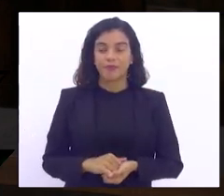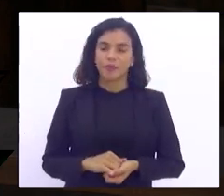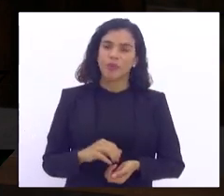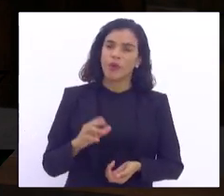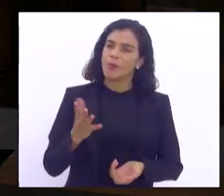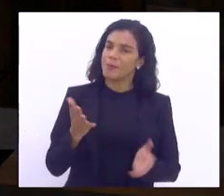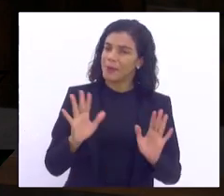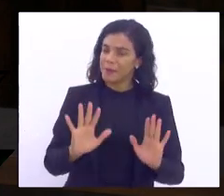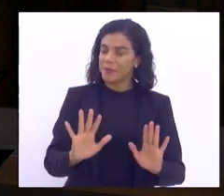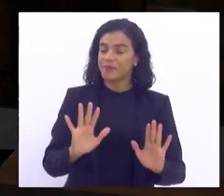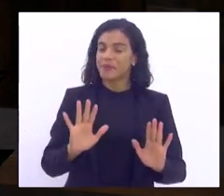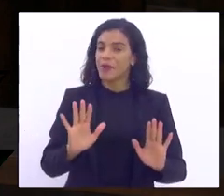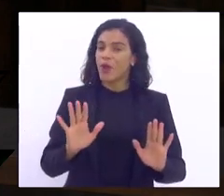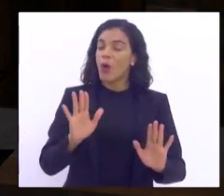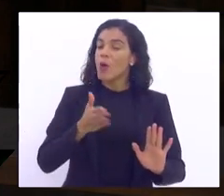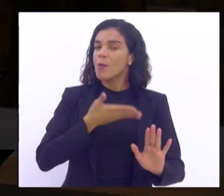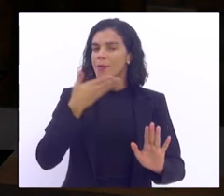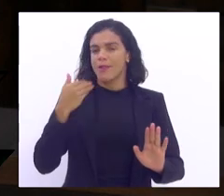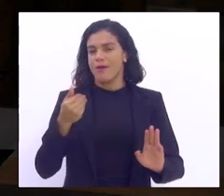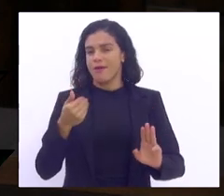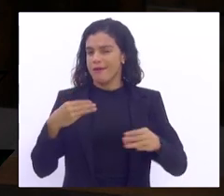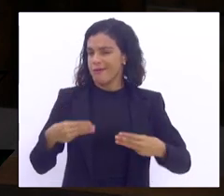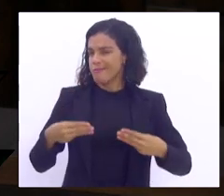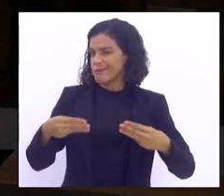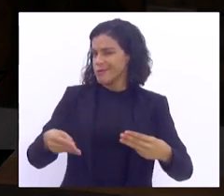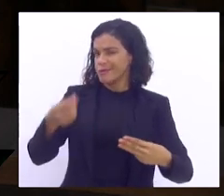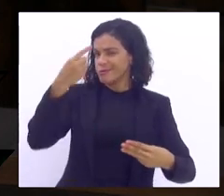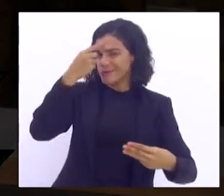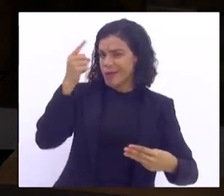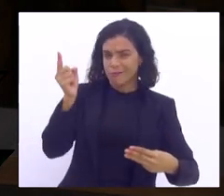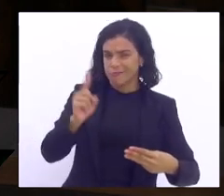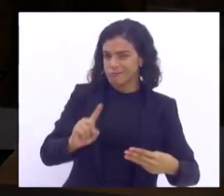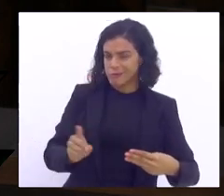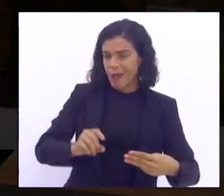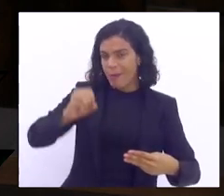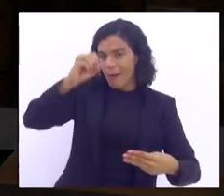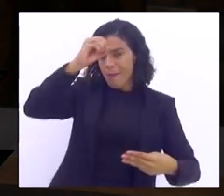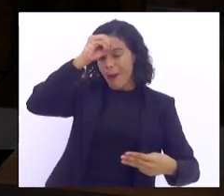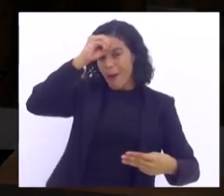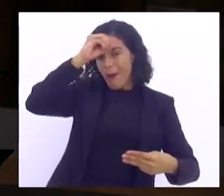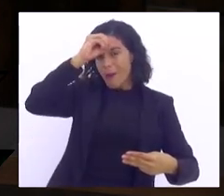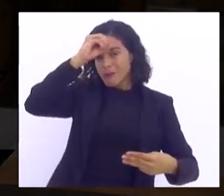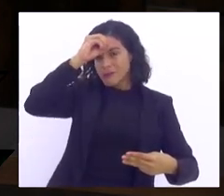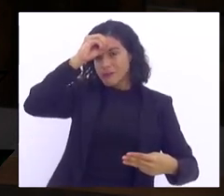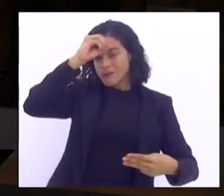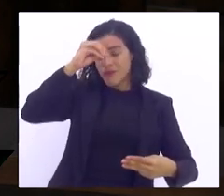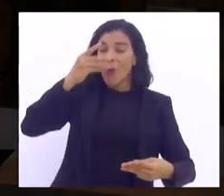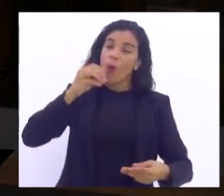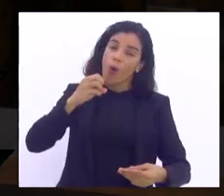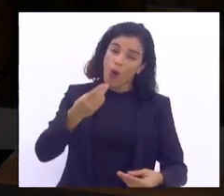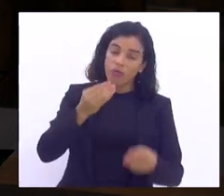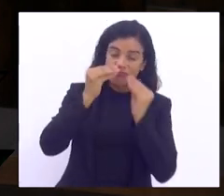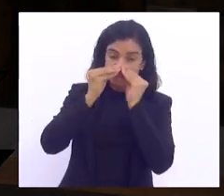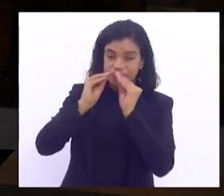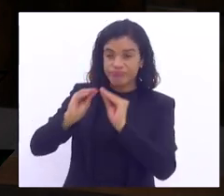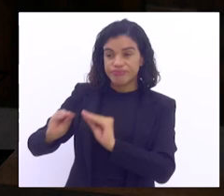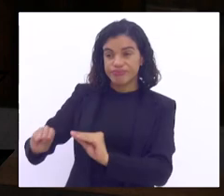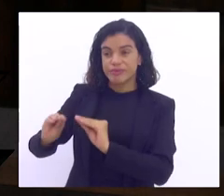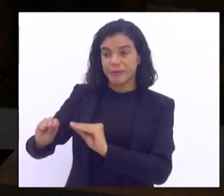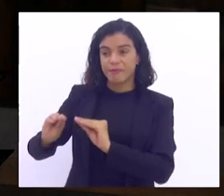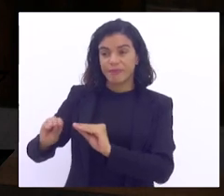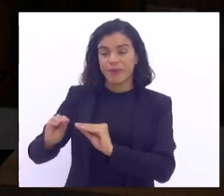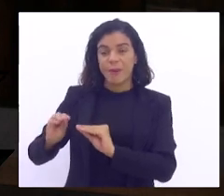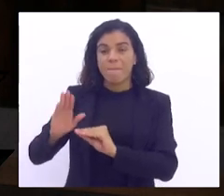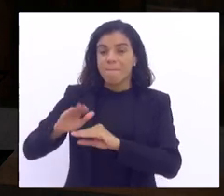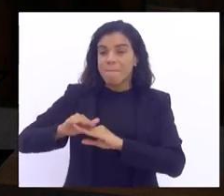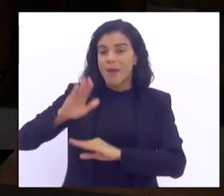ou melhor, ele não saiba, ou faça questão de ignorar, a questão mais importante em